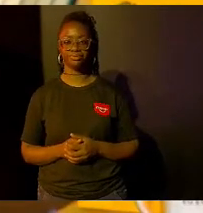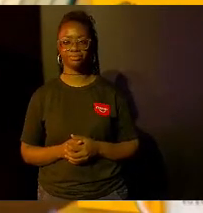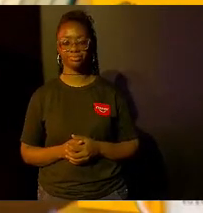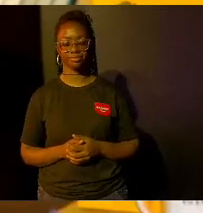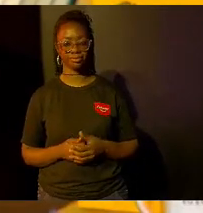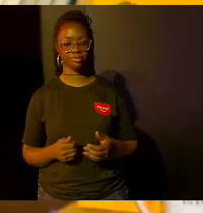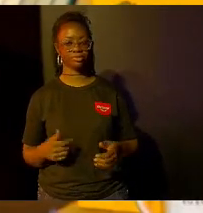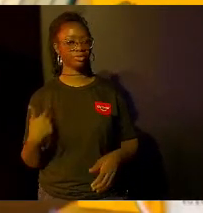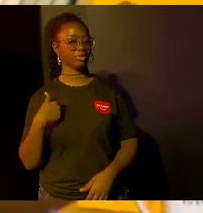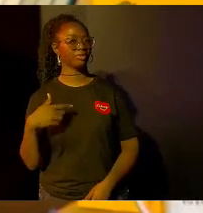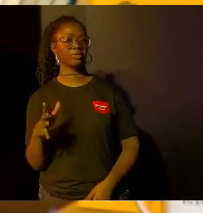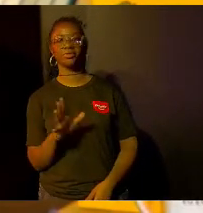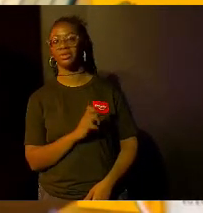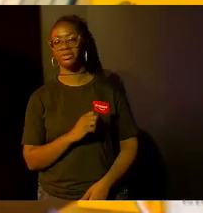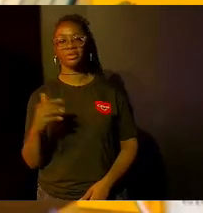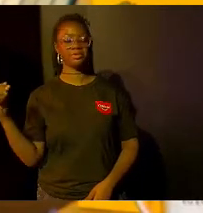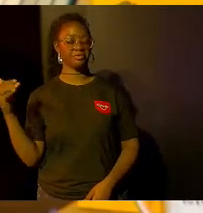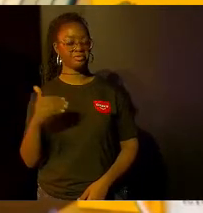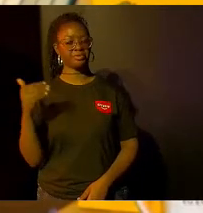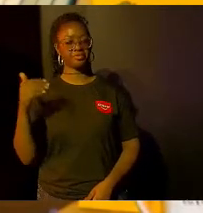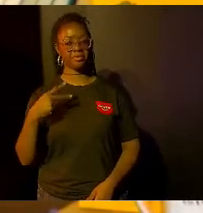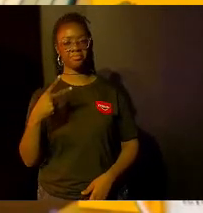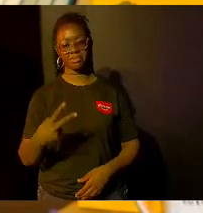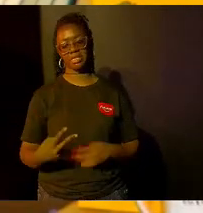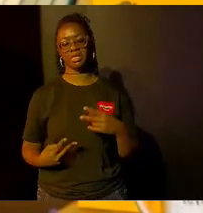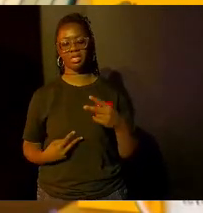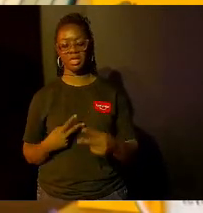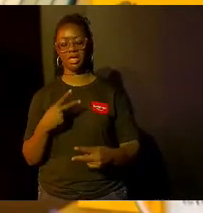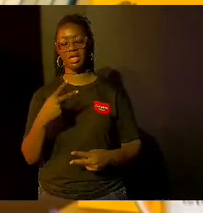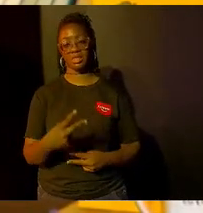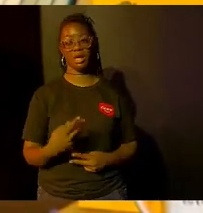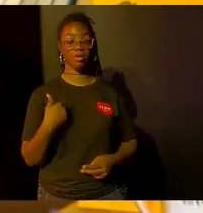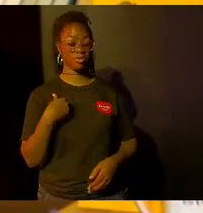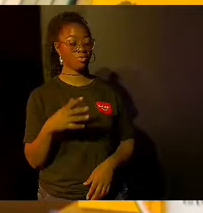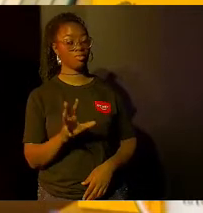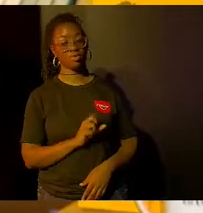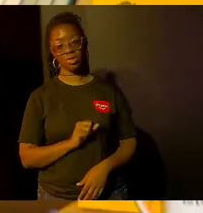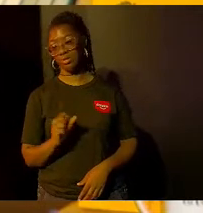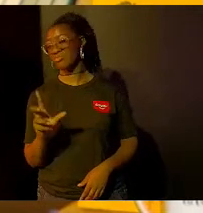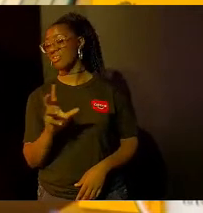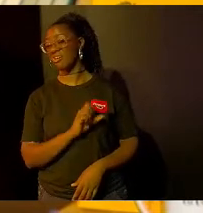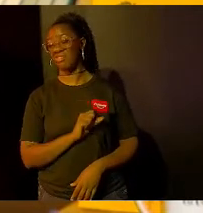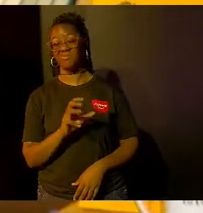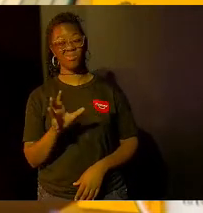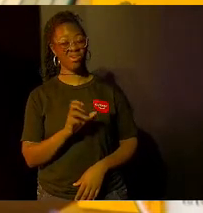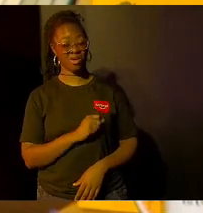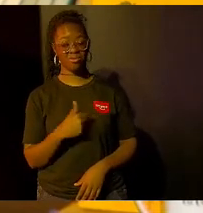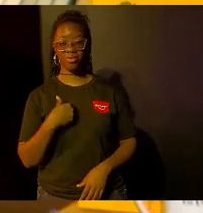eu adoro ouvir essa Bienal e adoro tanto que eu vou pedir